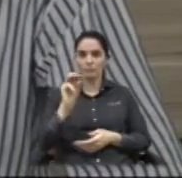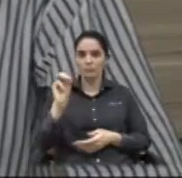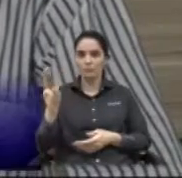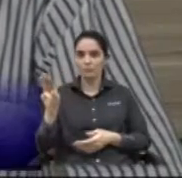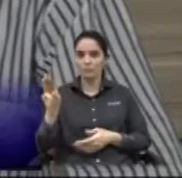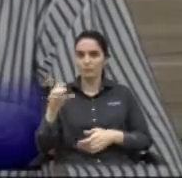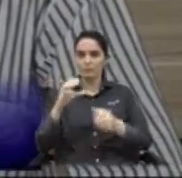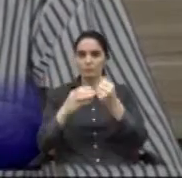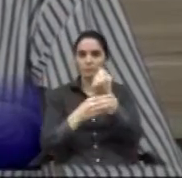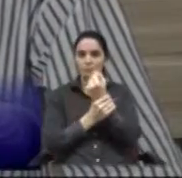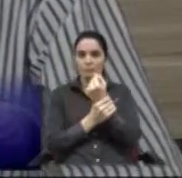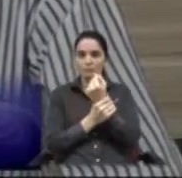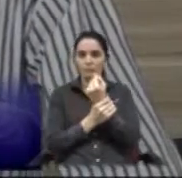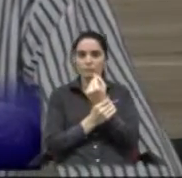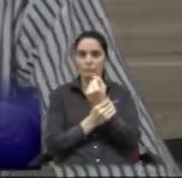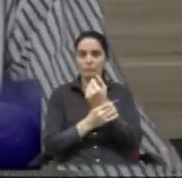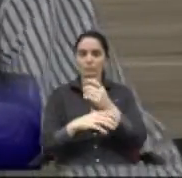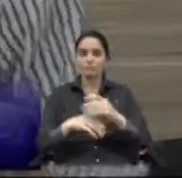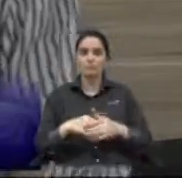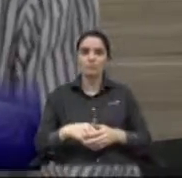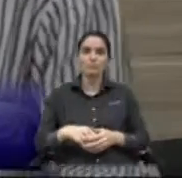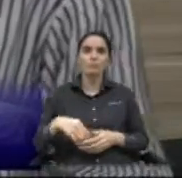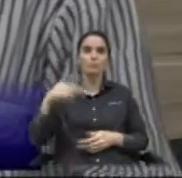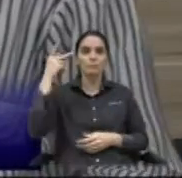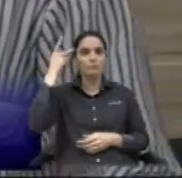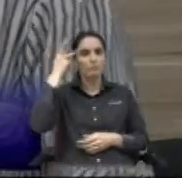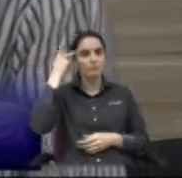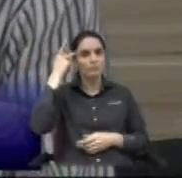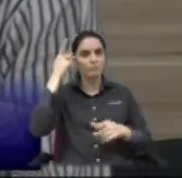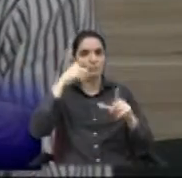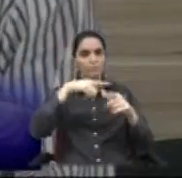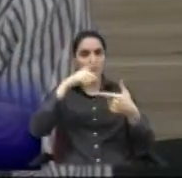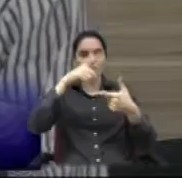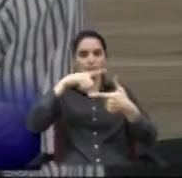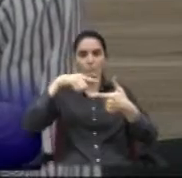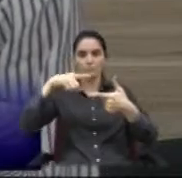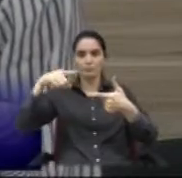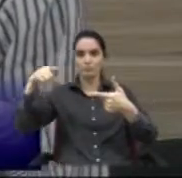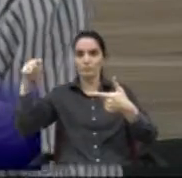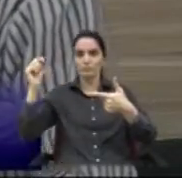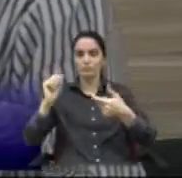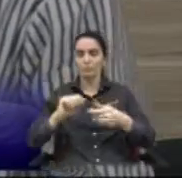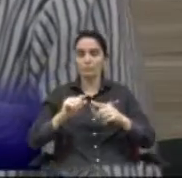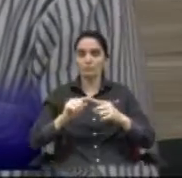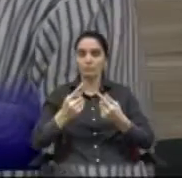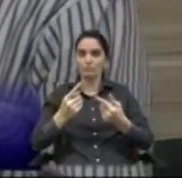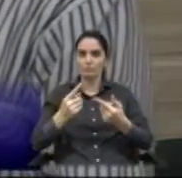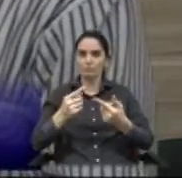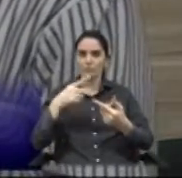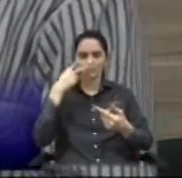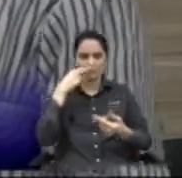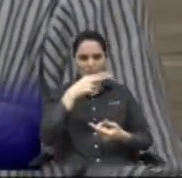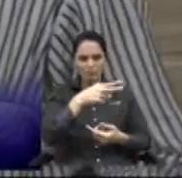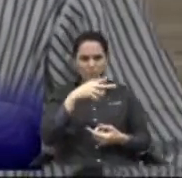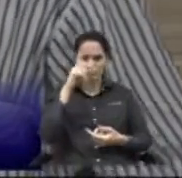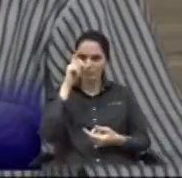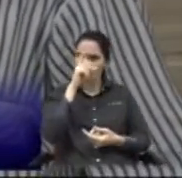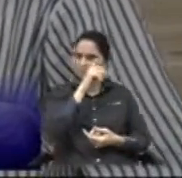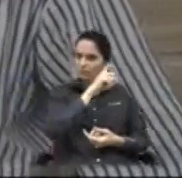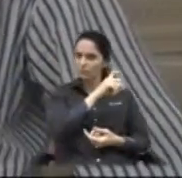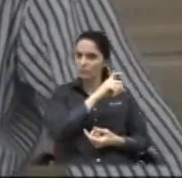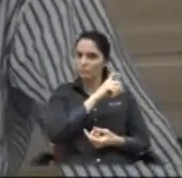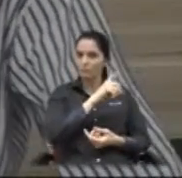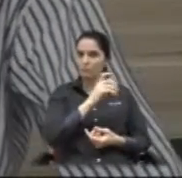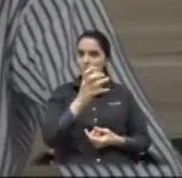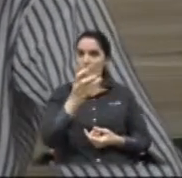Pública de São Paulo essas estatísticas. Só que fica um pouco difícil, então nós gostaríamos que isso